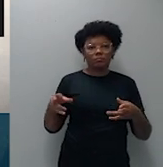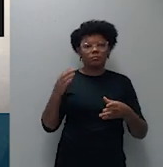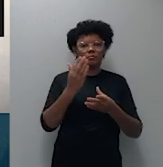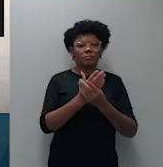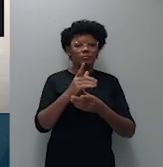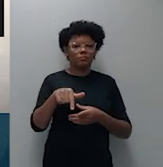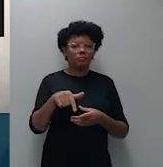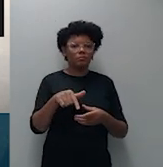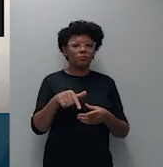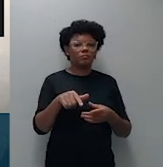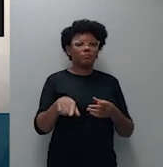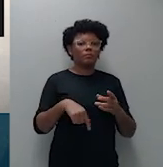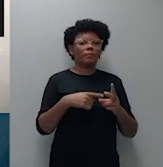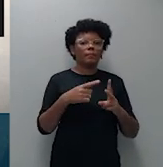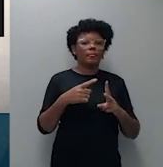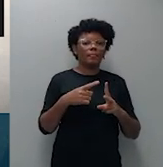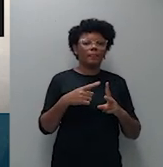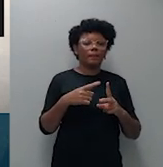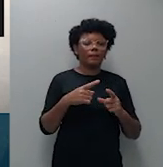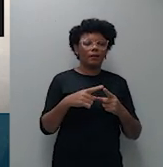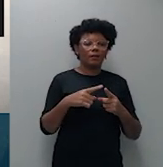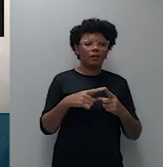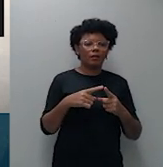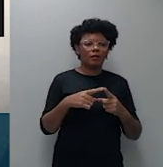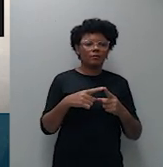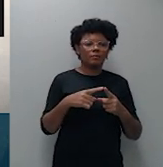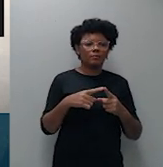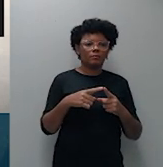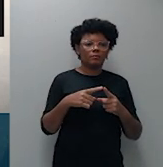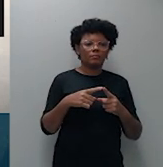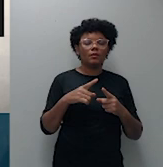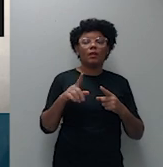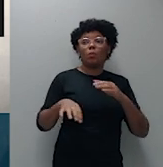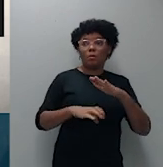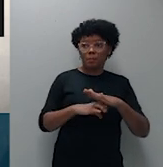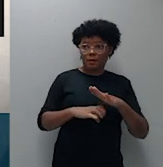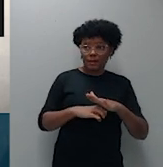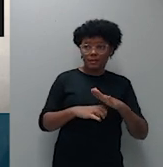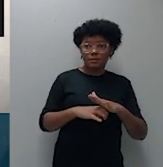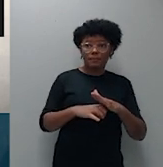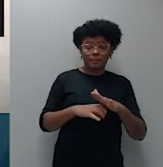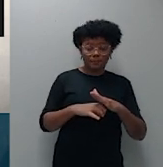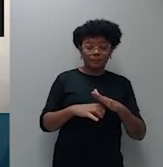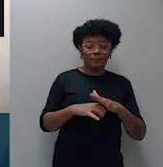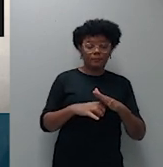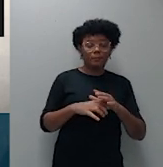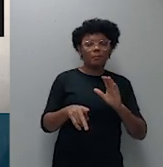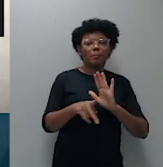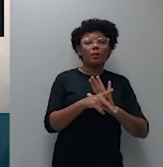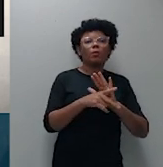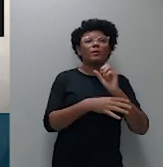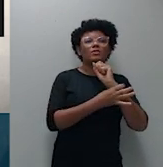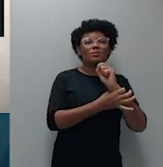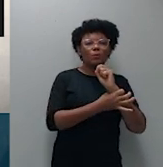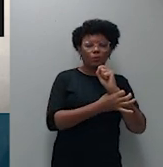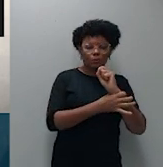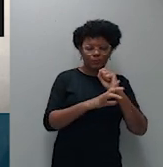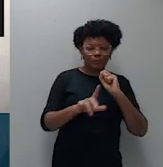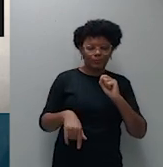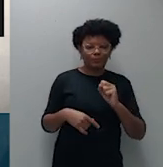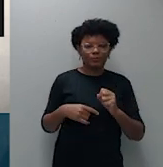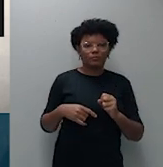processo O primeiro é agravante EA Bradesco auto Companhia de Seguros E aí